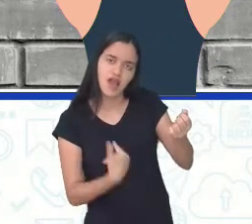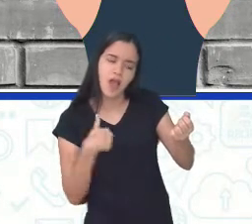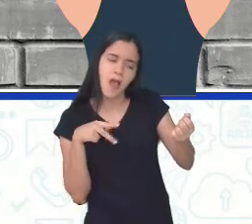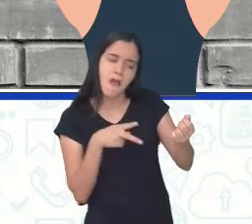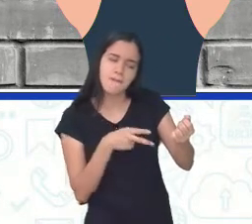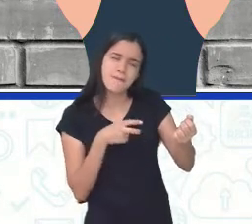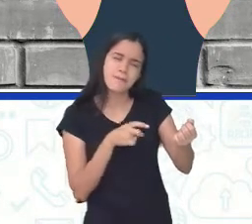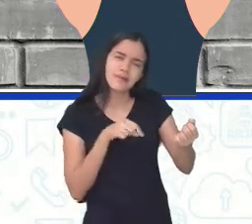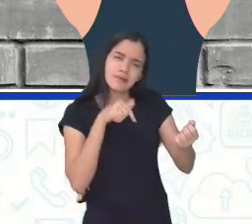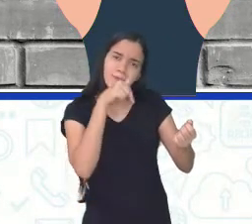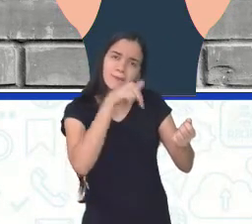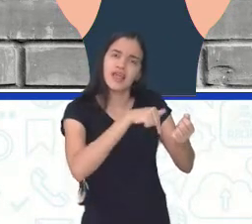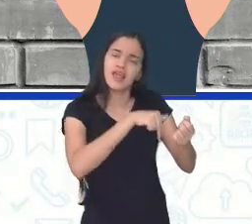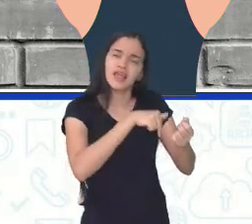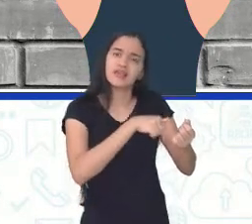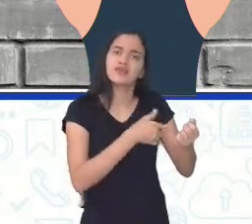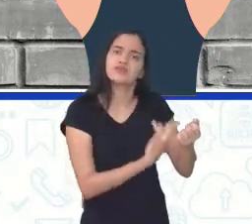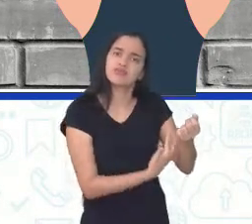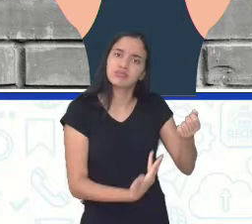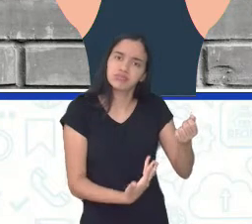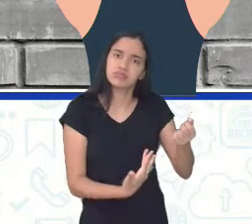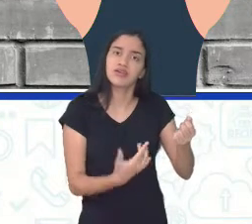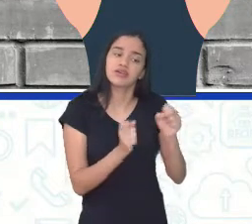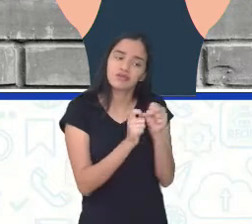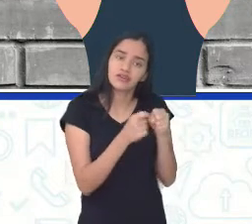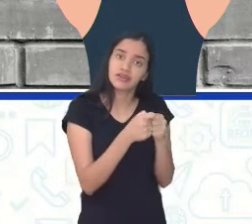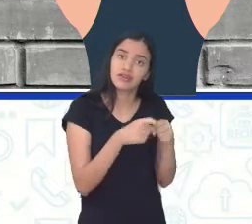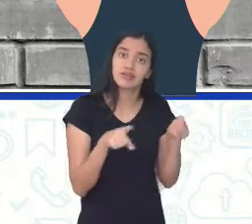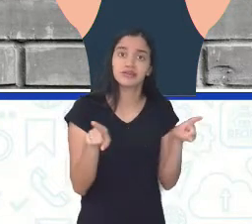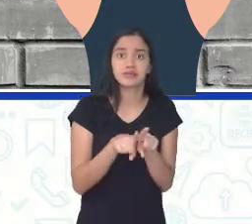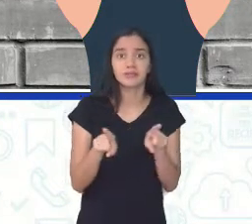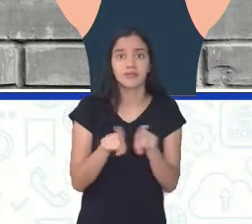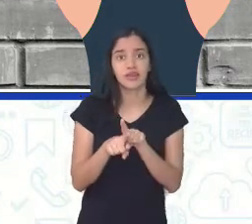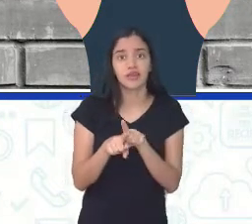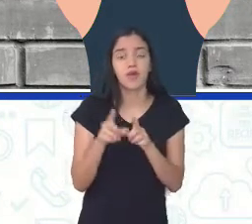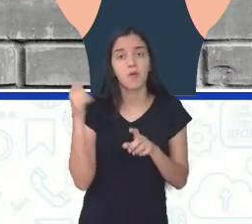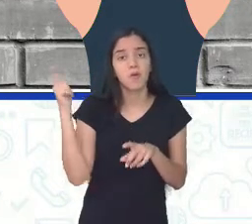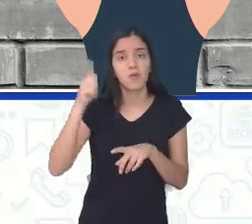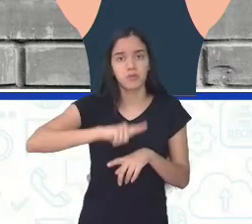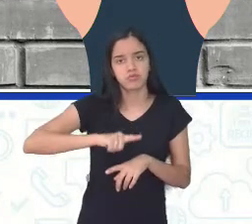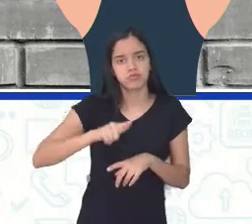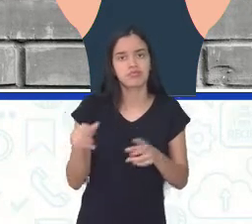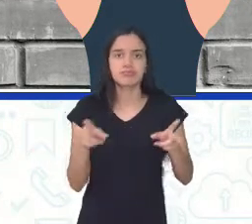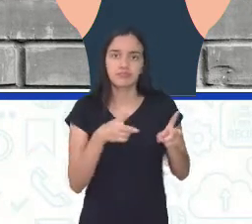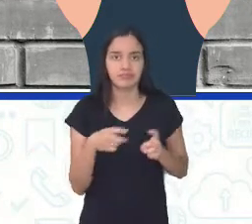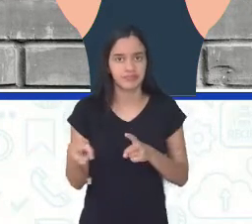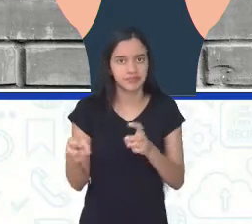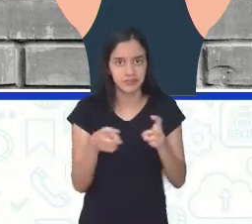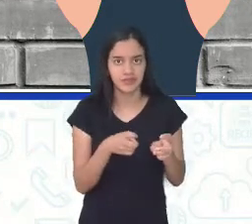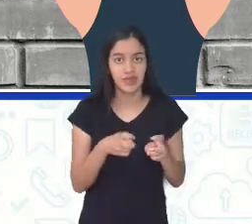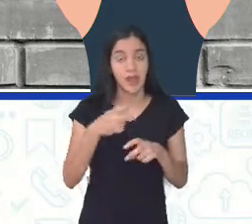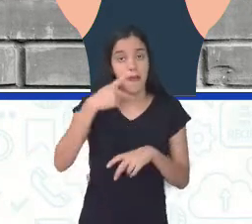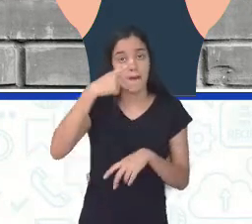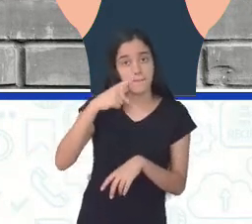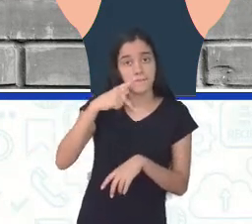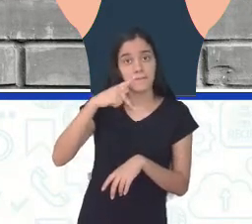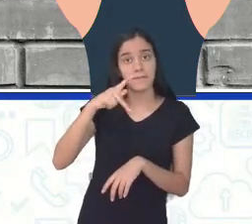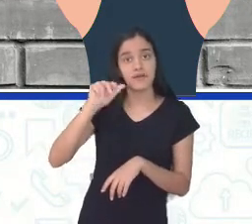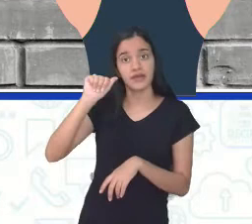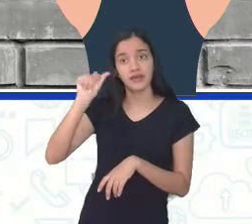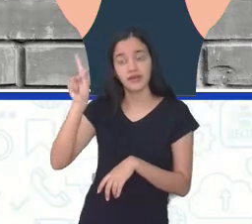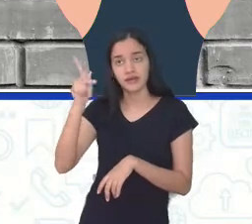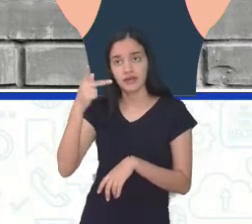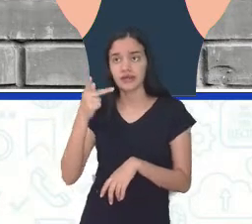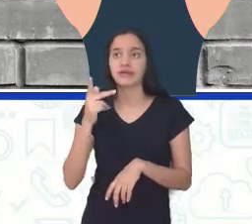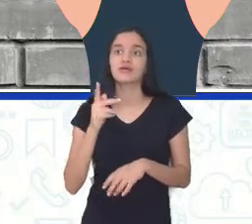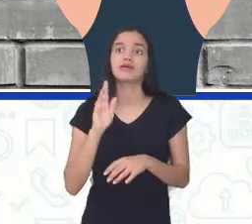tem no nosso sangue, além das células. Então, ele consegue também ver a questão desse pH do nosso